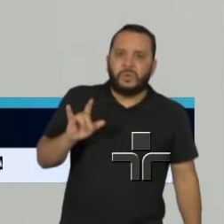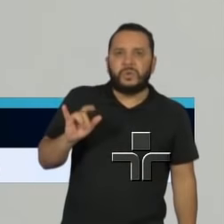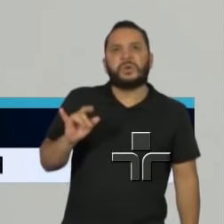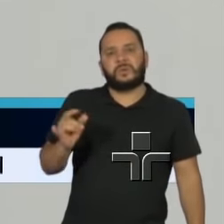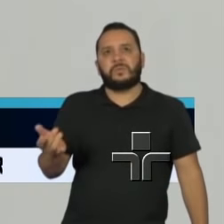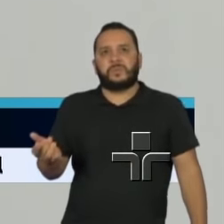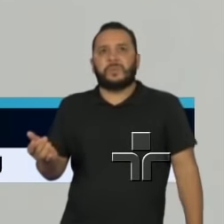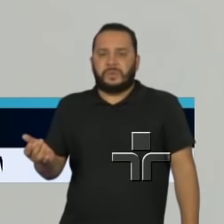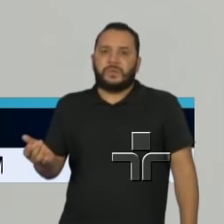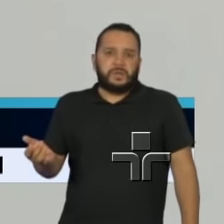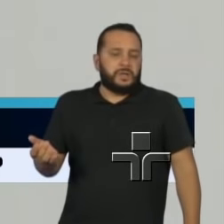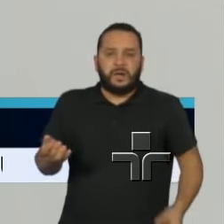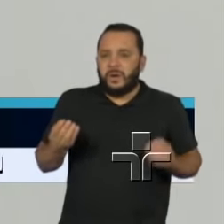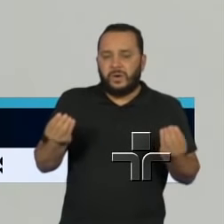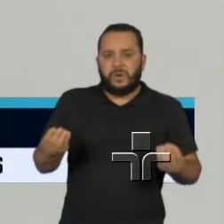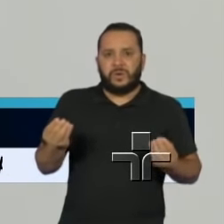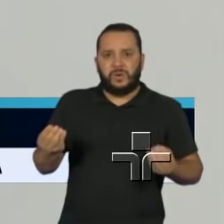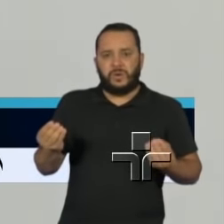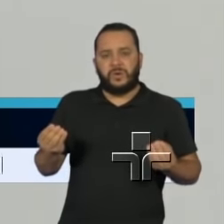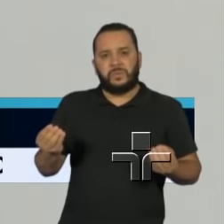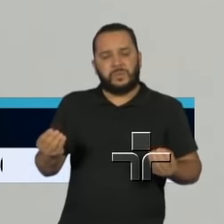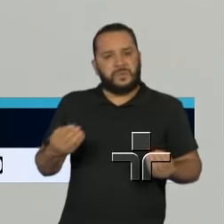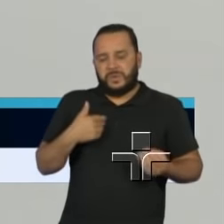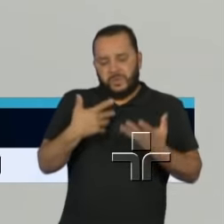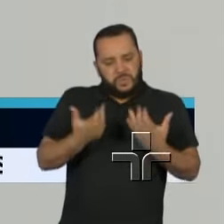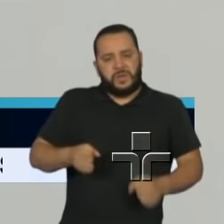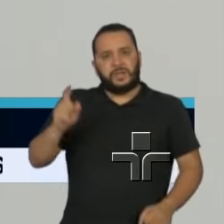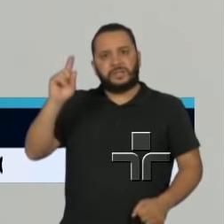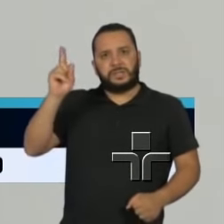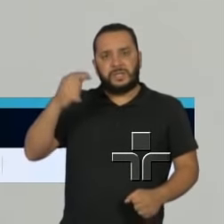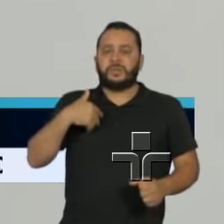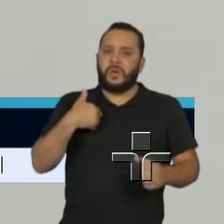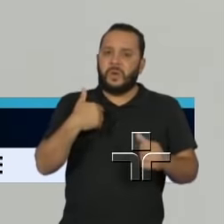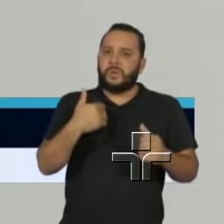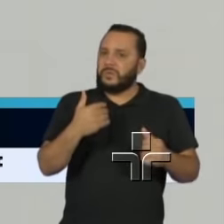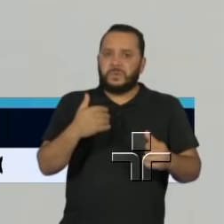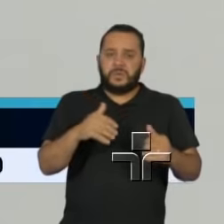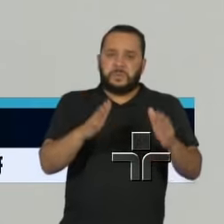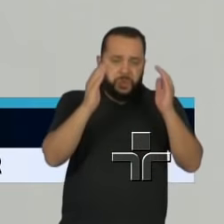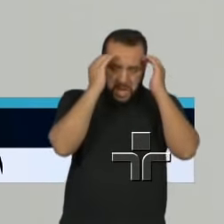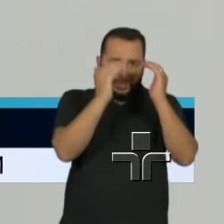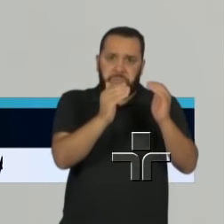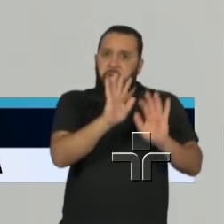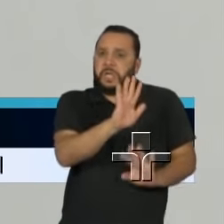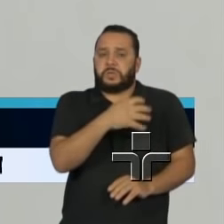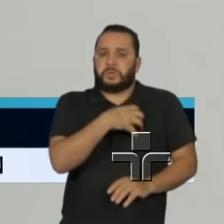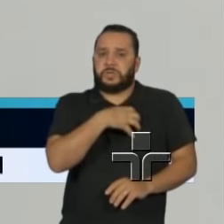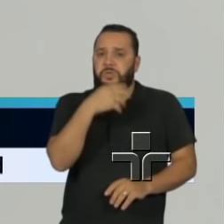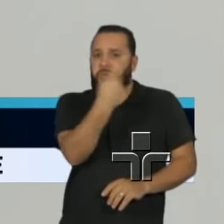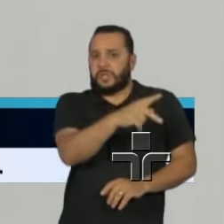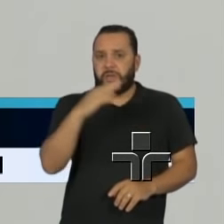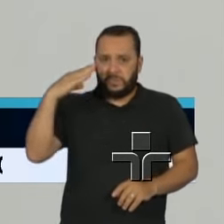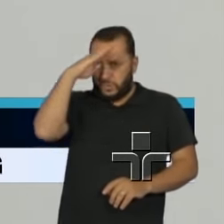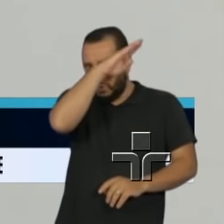desse tipo de declaração. Agora, eu respeito esse tipo de declaração,